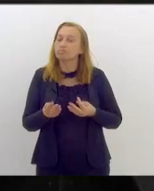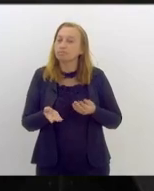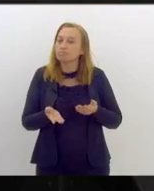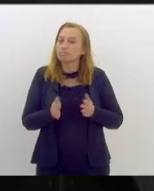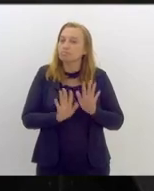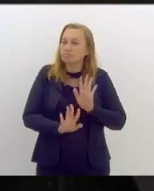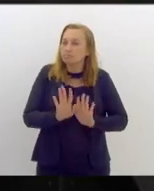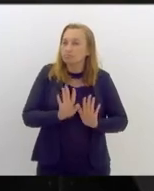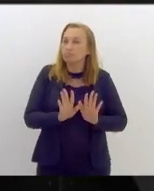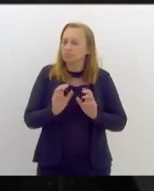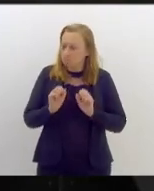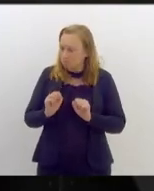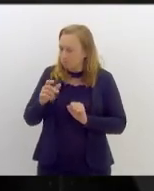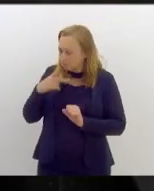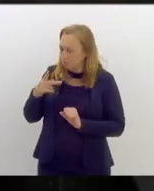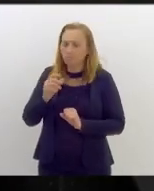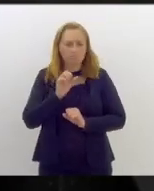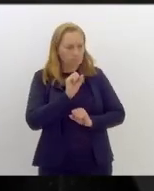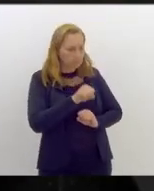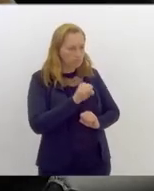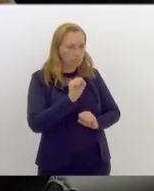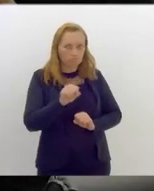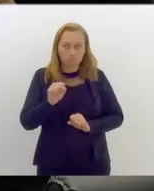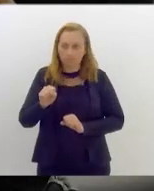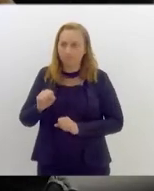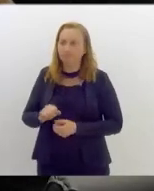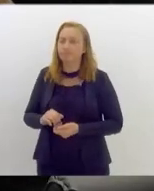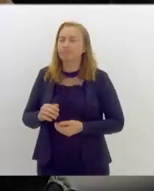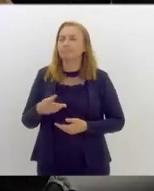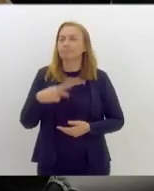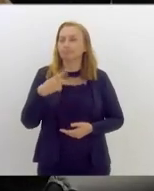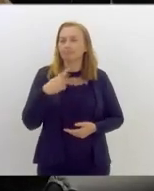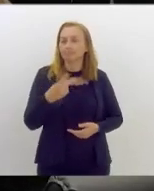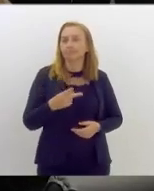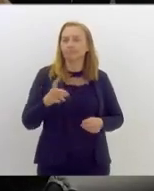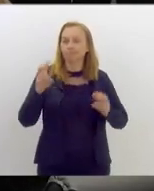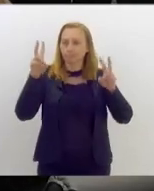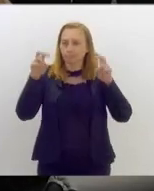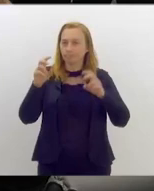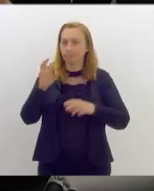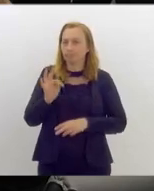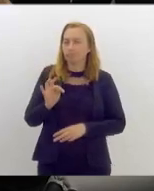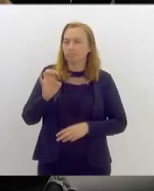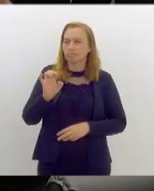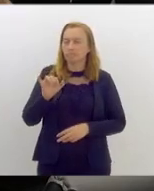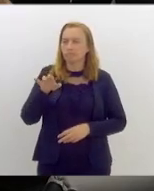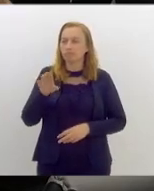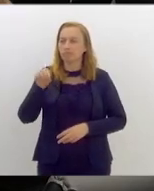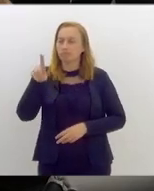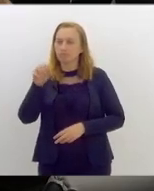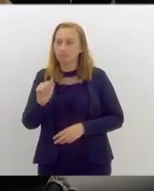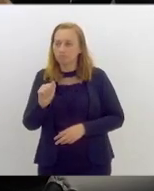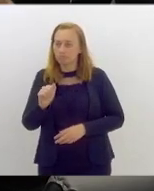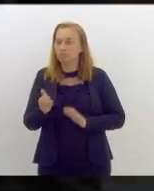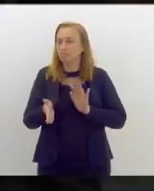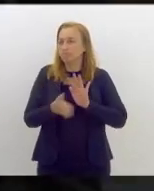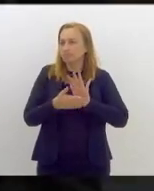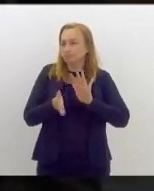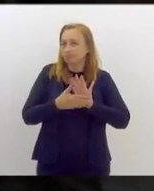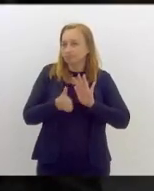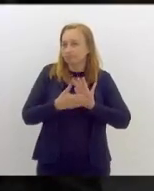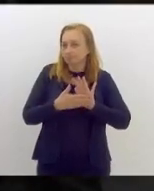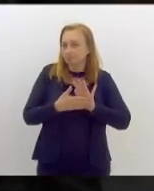honônicos é só para a gente pacificar a questão da terminologia que a proposta